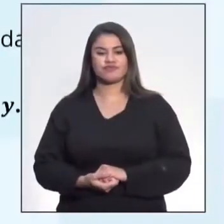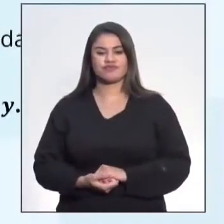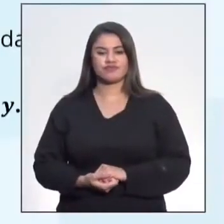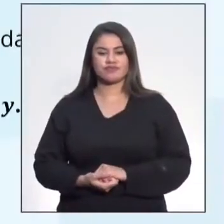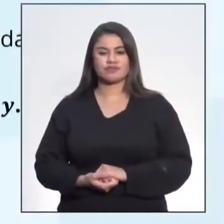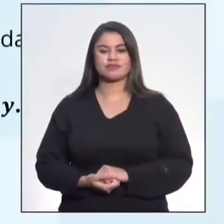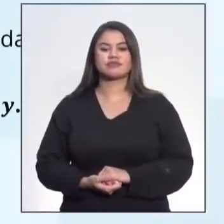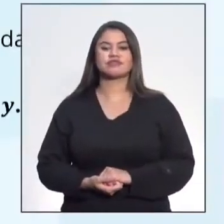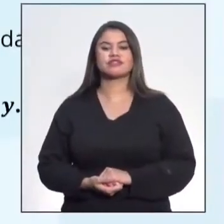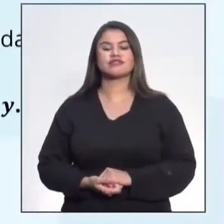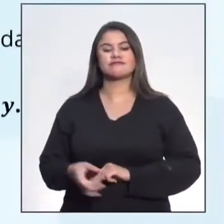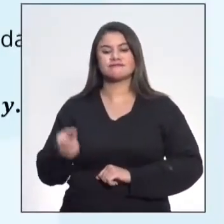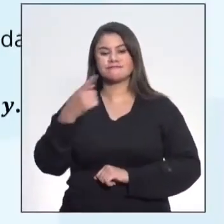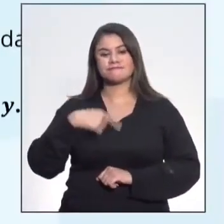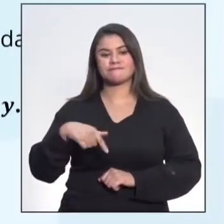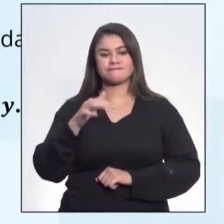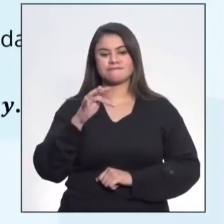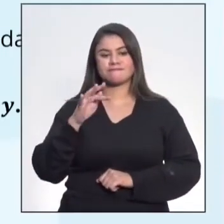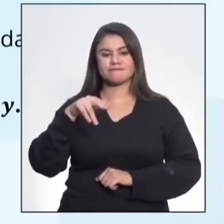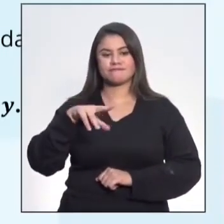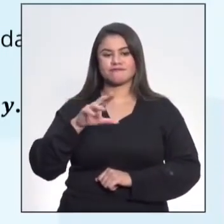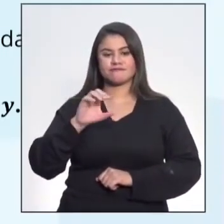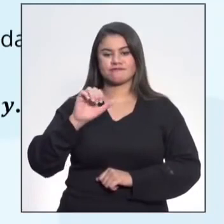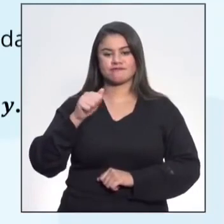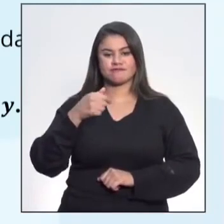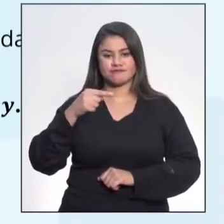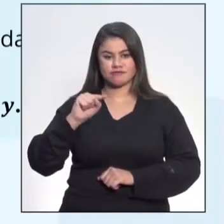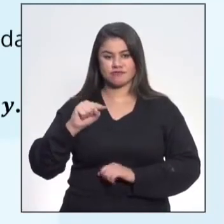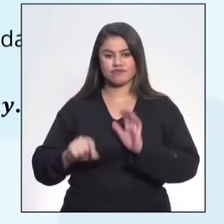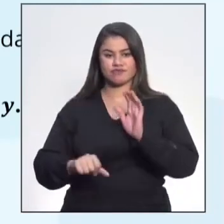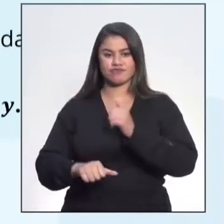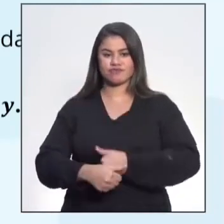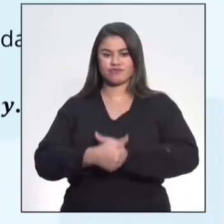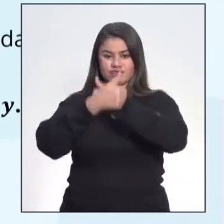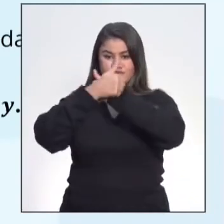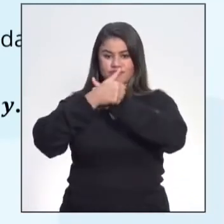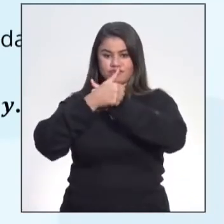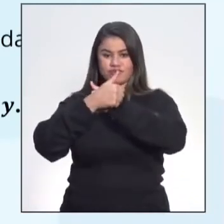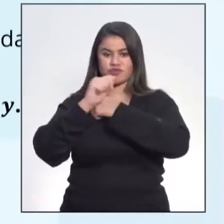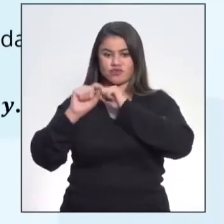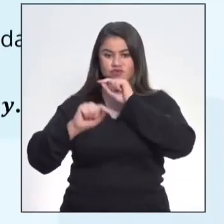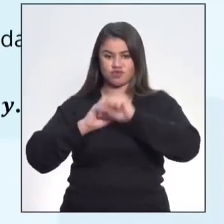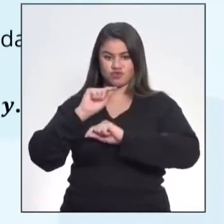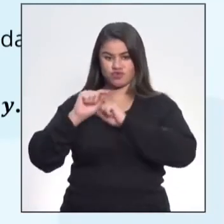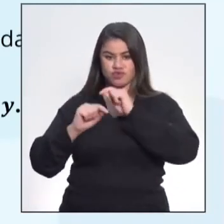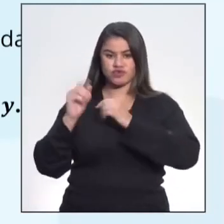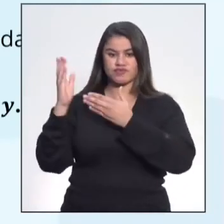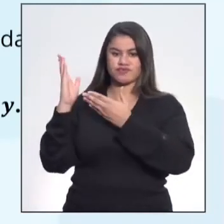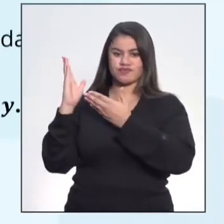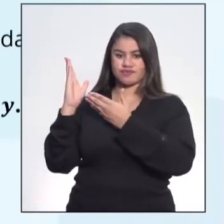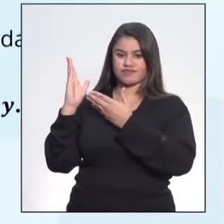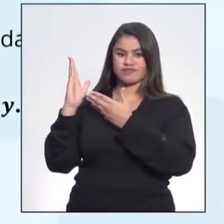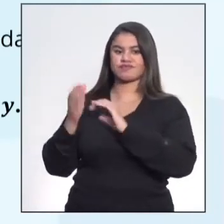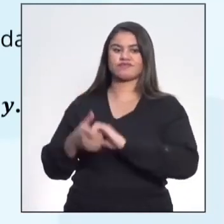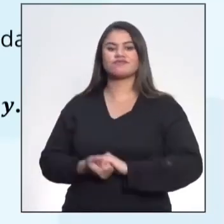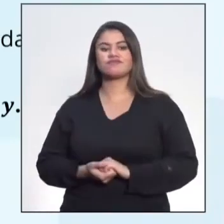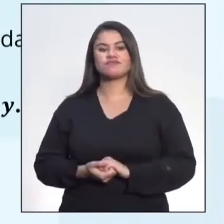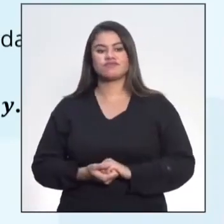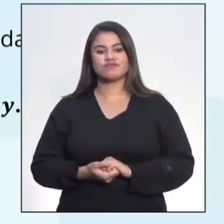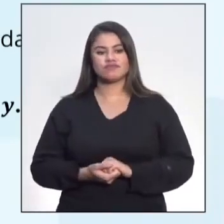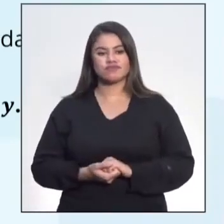Bom, então a gente tem a função de primeiro grau. Se vocês observarem nesse slide, eu chamei função do primeiro grau, depois está escrito